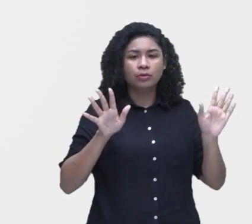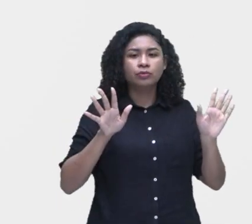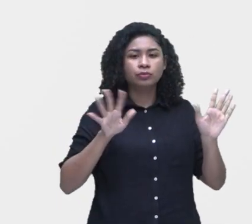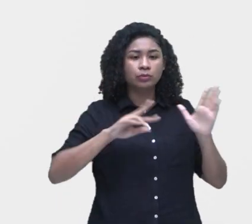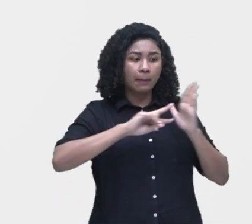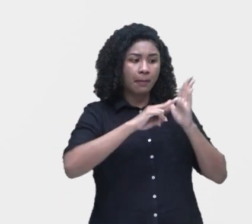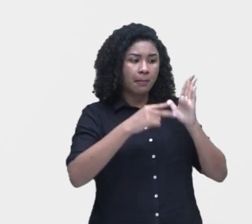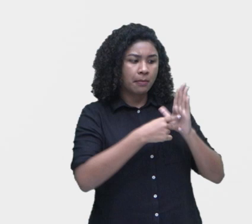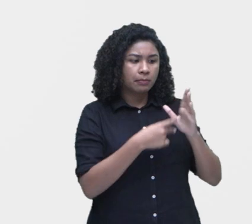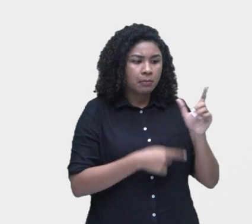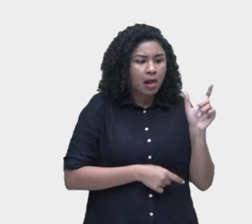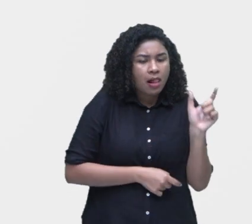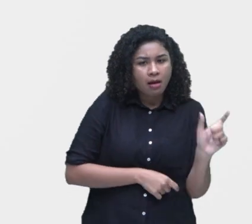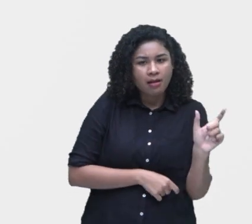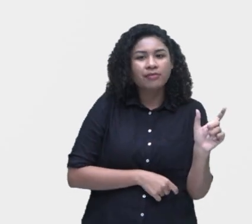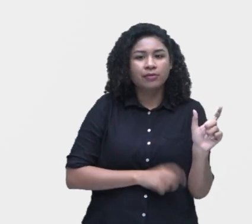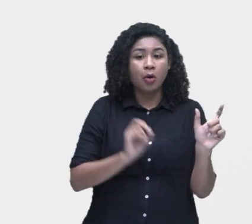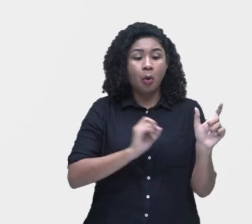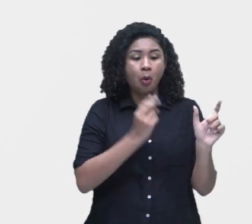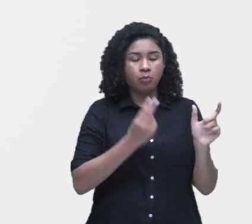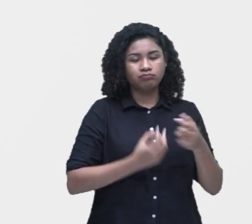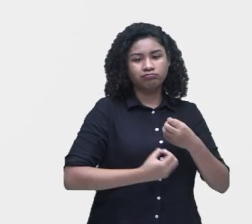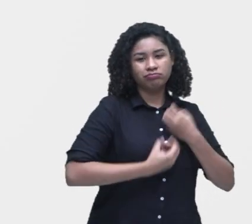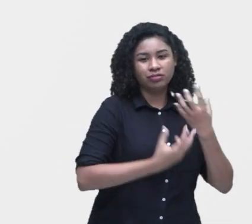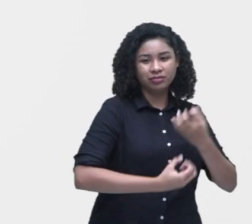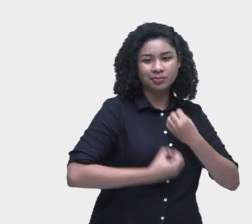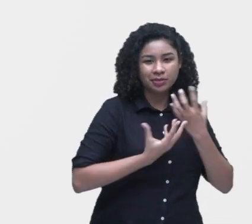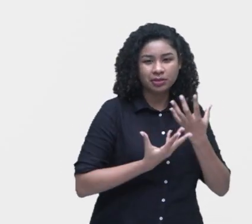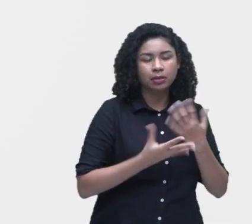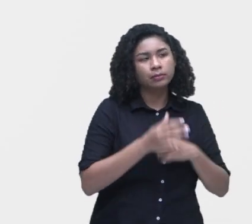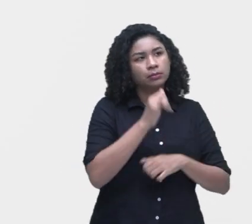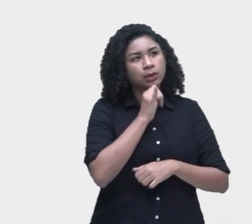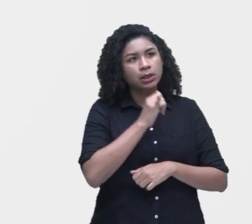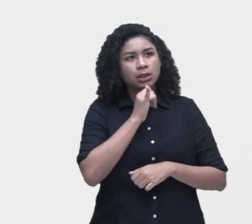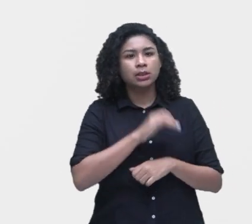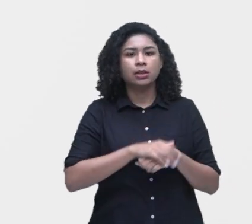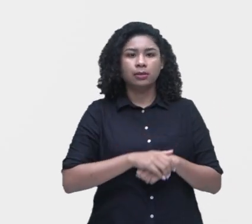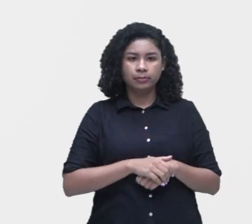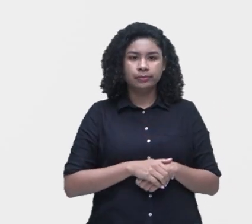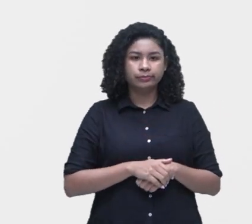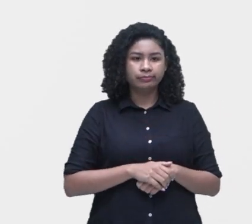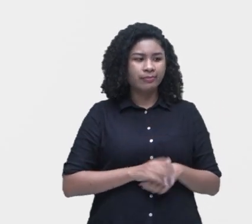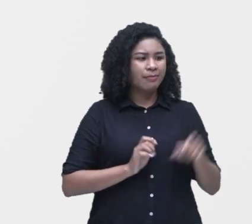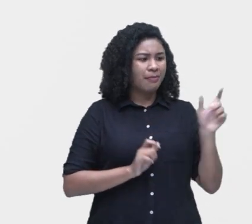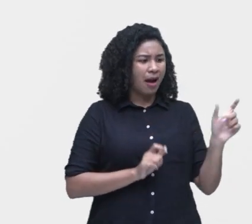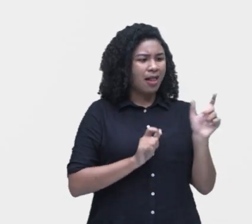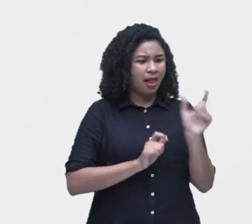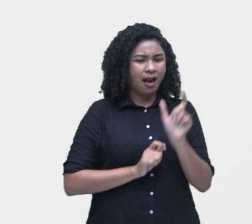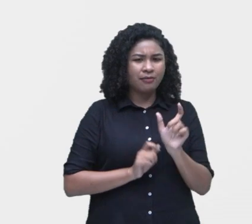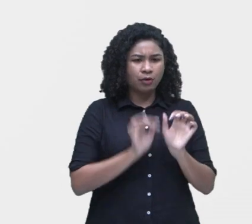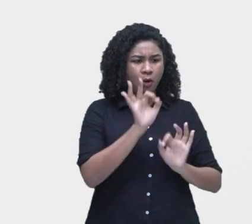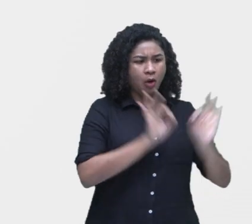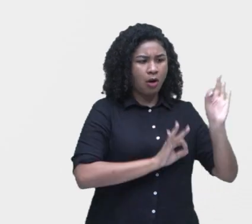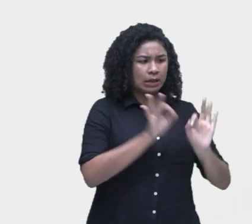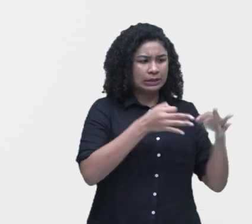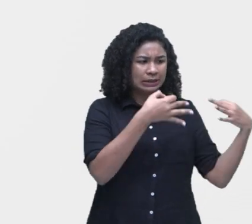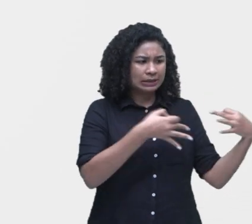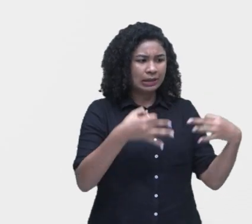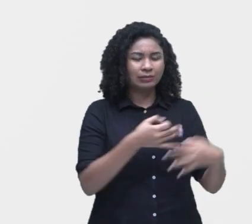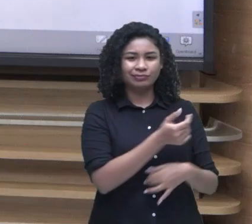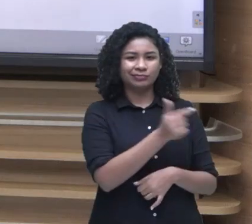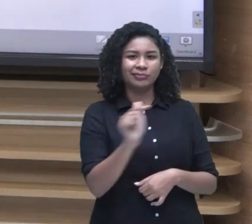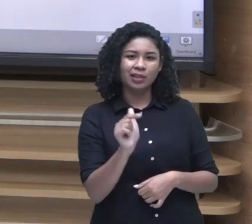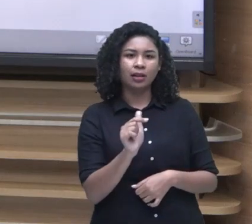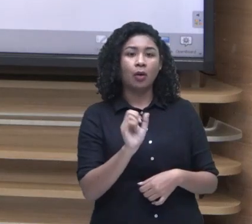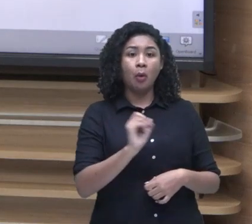sentido da palavra ou expressão, em razão, por exemplo, da má colocação de palavras ou expressão.